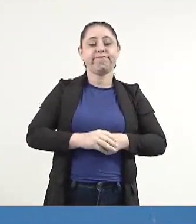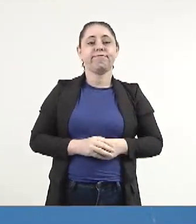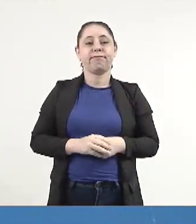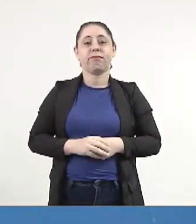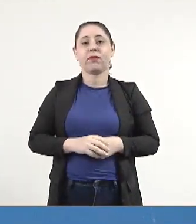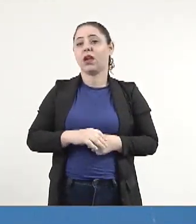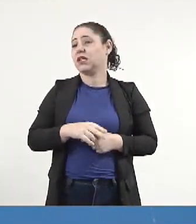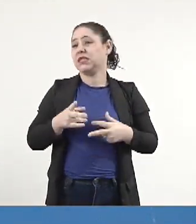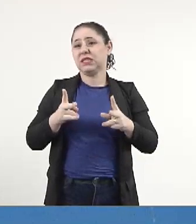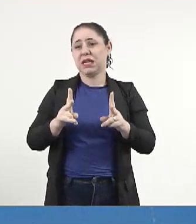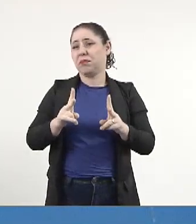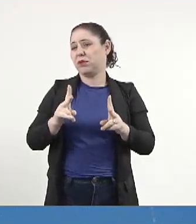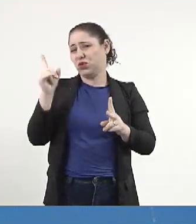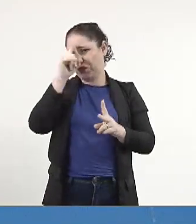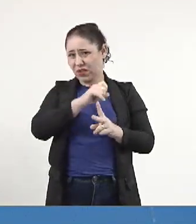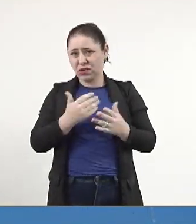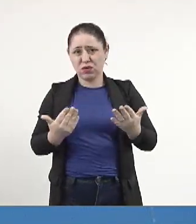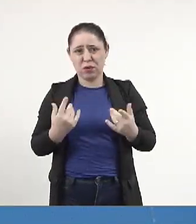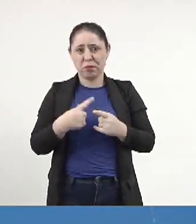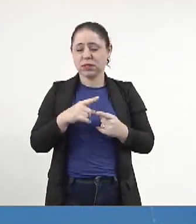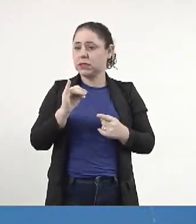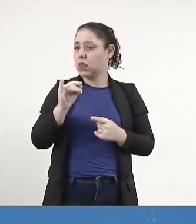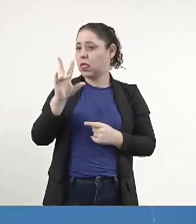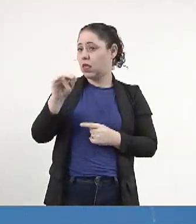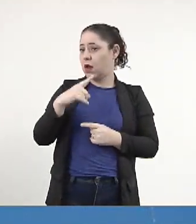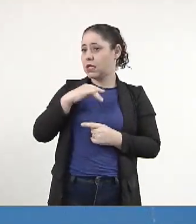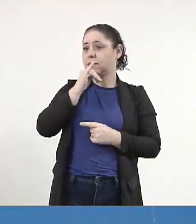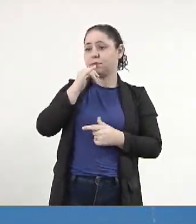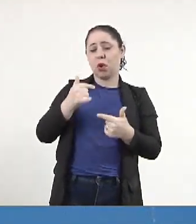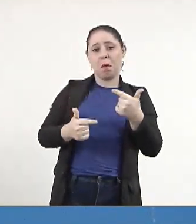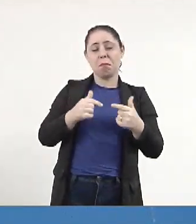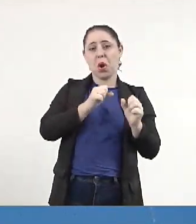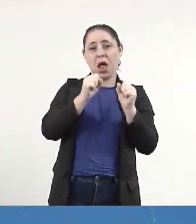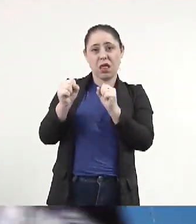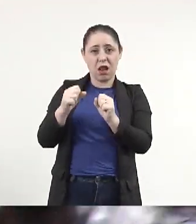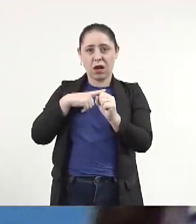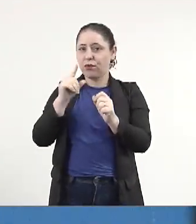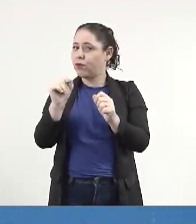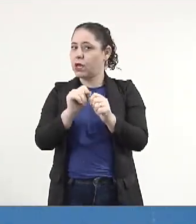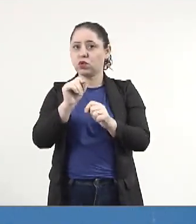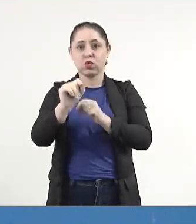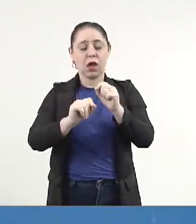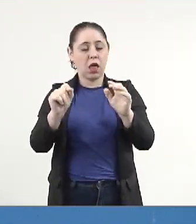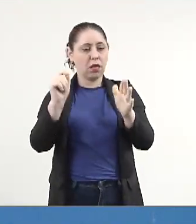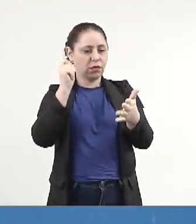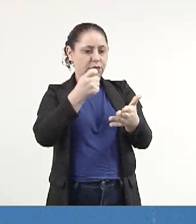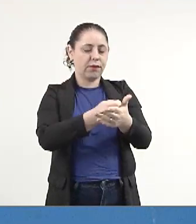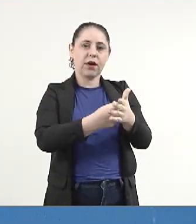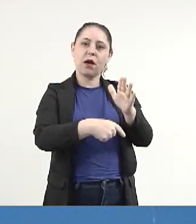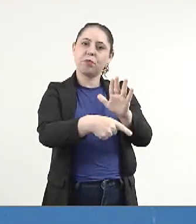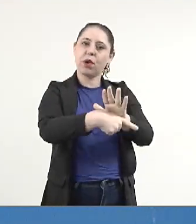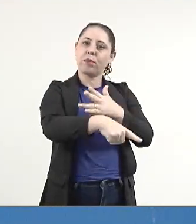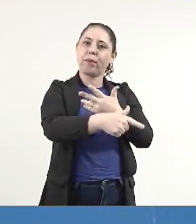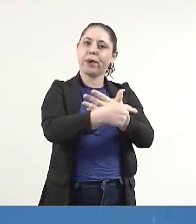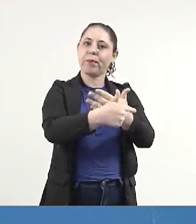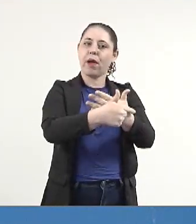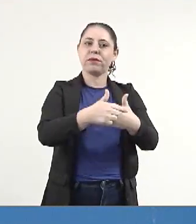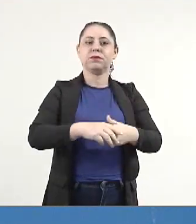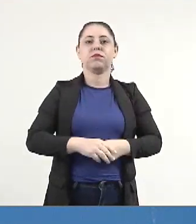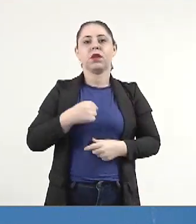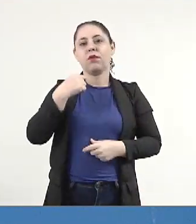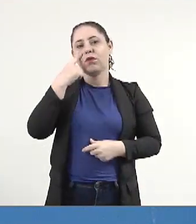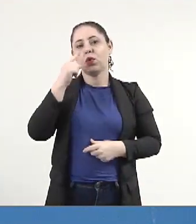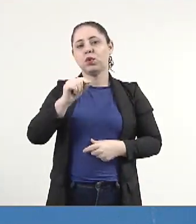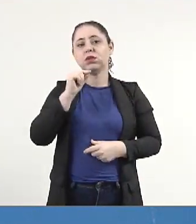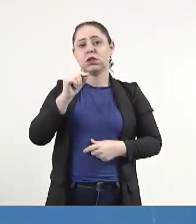tem que ser uma forma combativa, porque senão o poder público não faz aquilo que é o dever de casa. E a gente vê o quê?